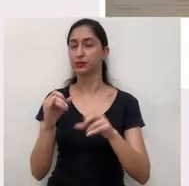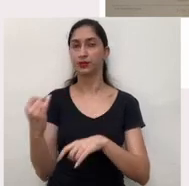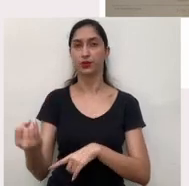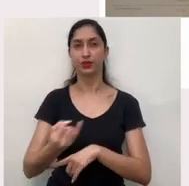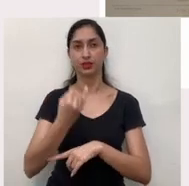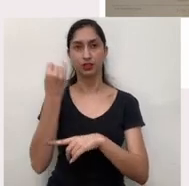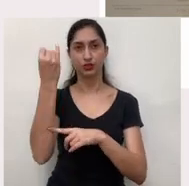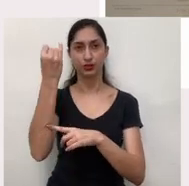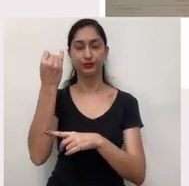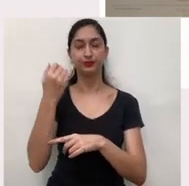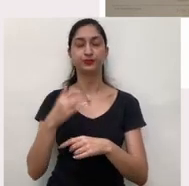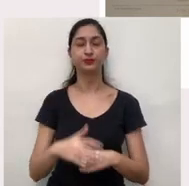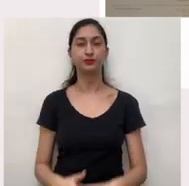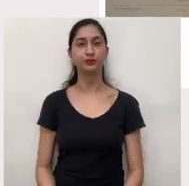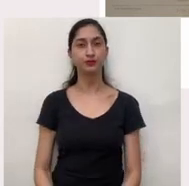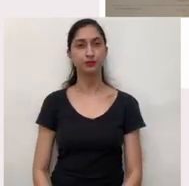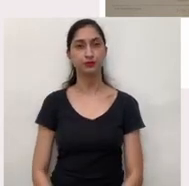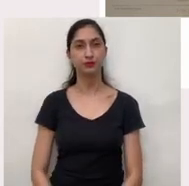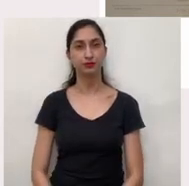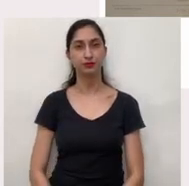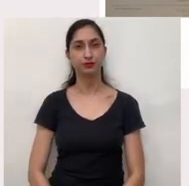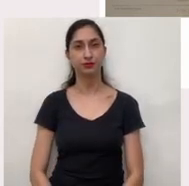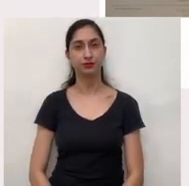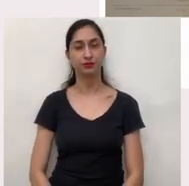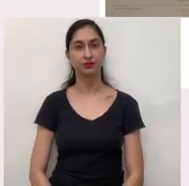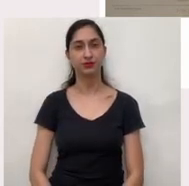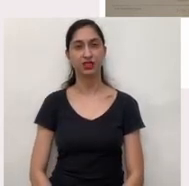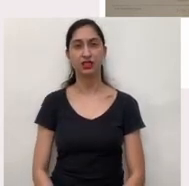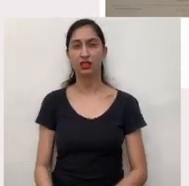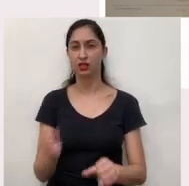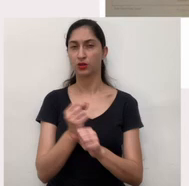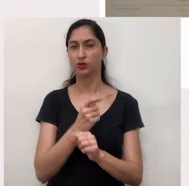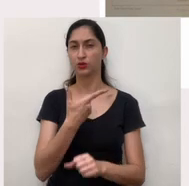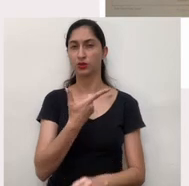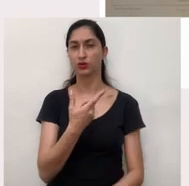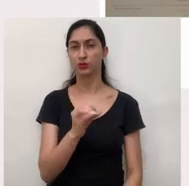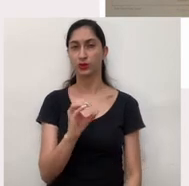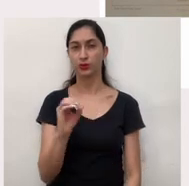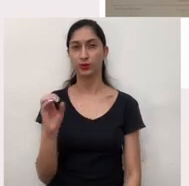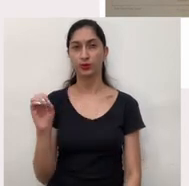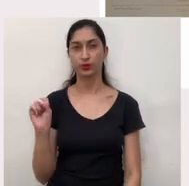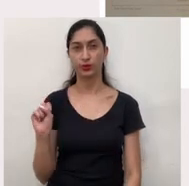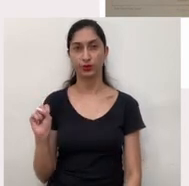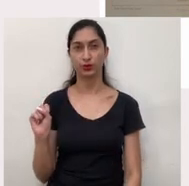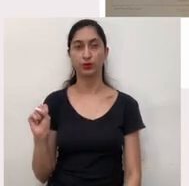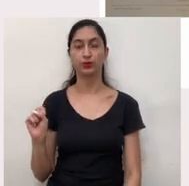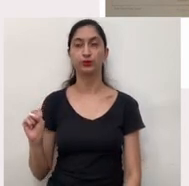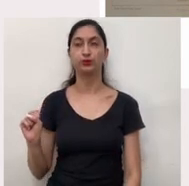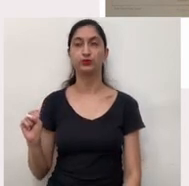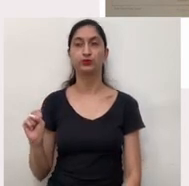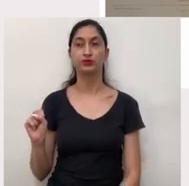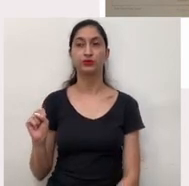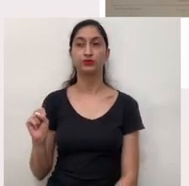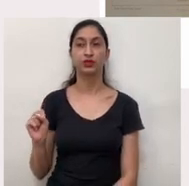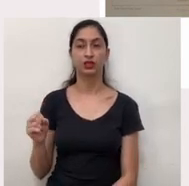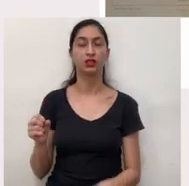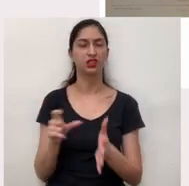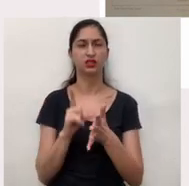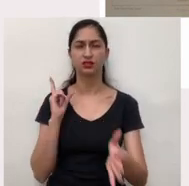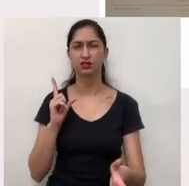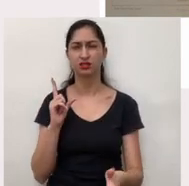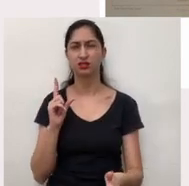de memória gráfica em 2008, e foi o momento, um pouco